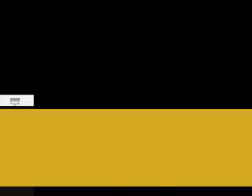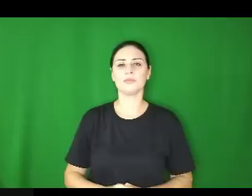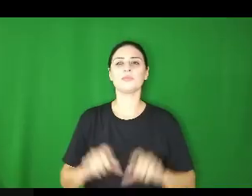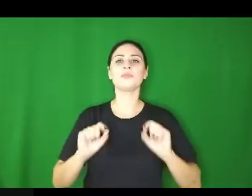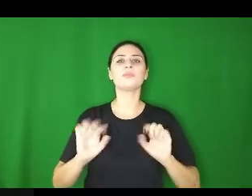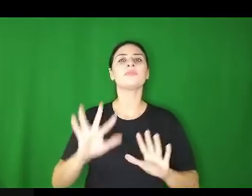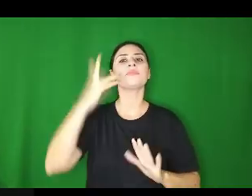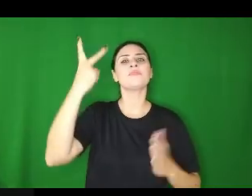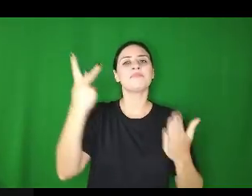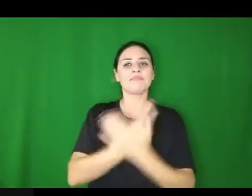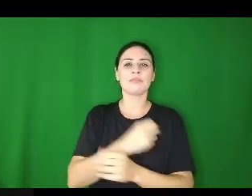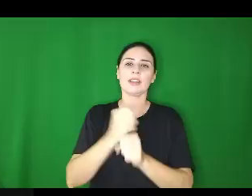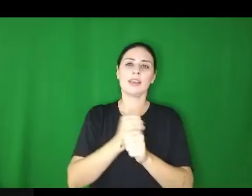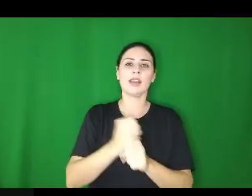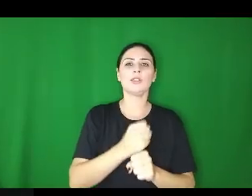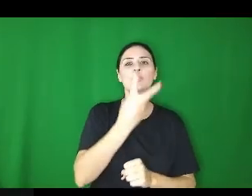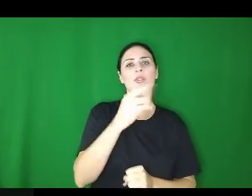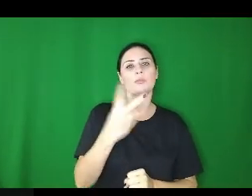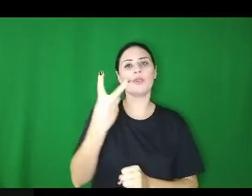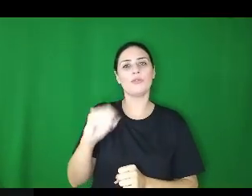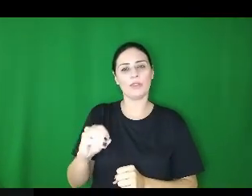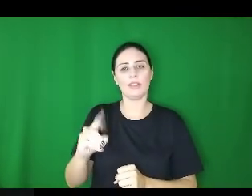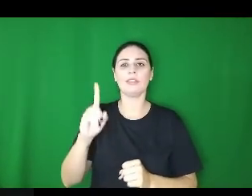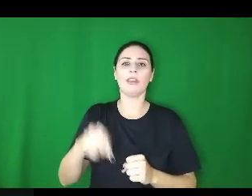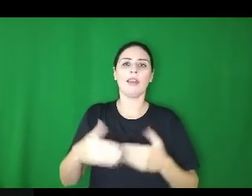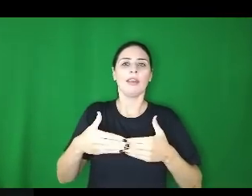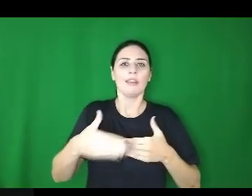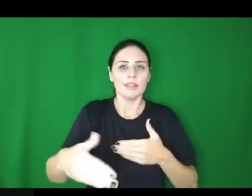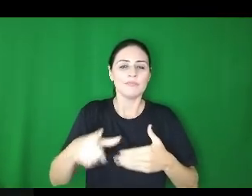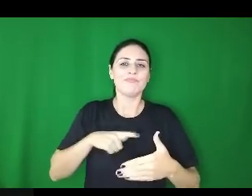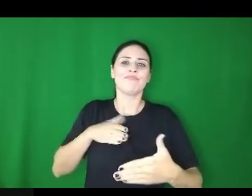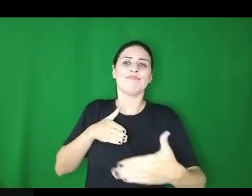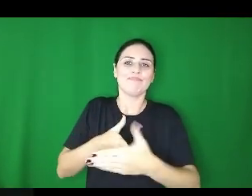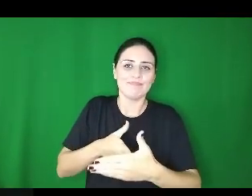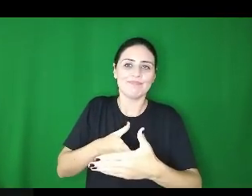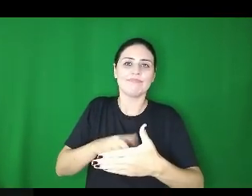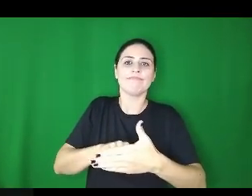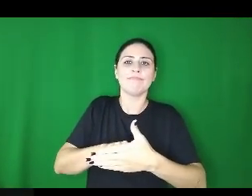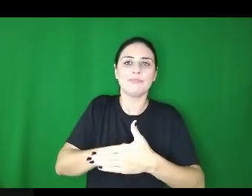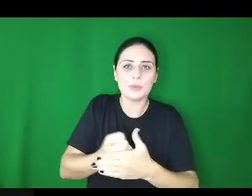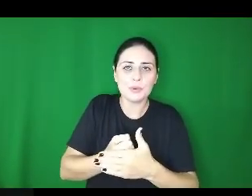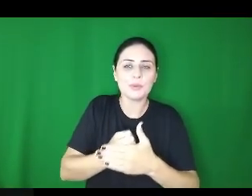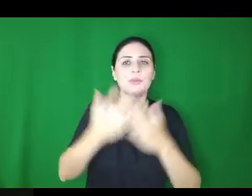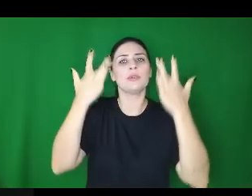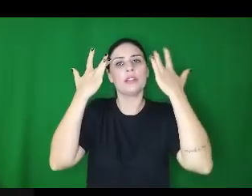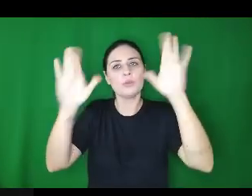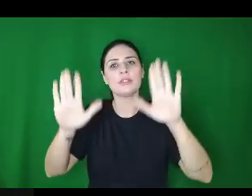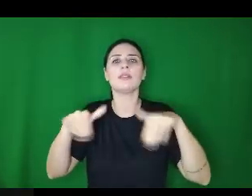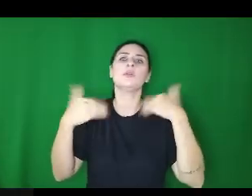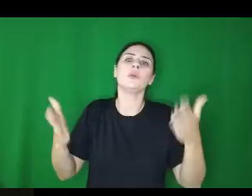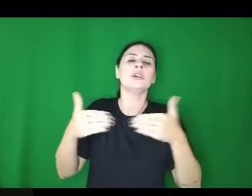Quando em 2020 nós estávamos aí com tudo preparando, qual que era o desafio para quem, provavelmente,